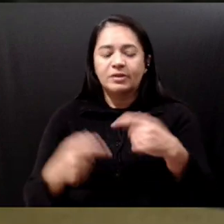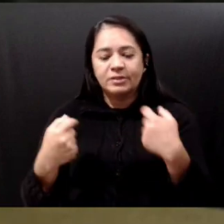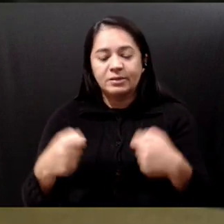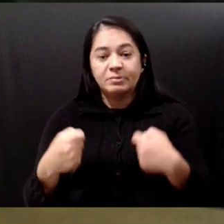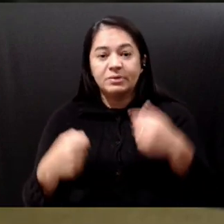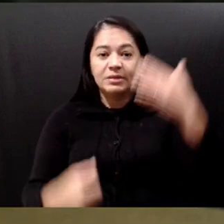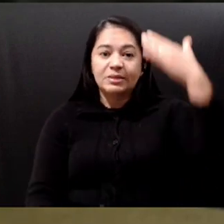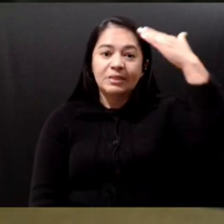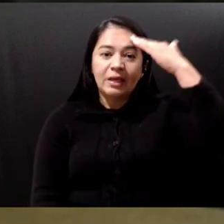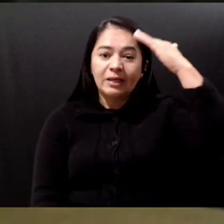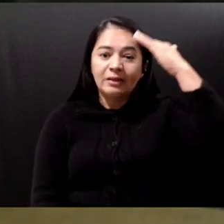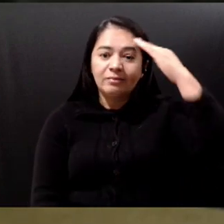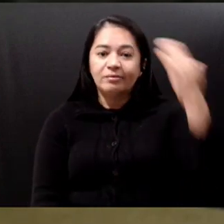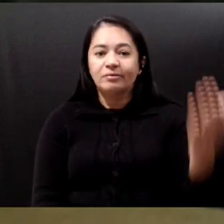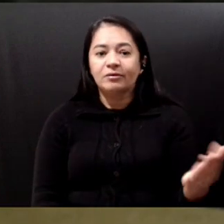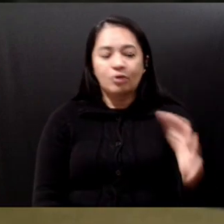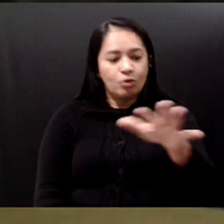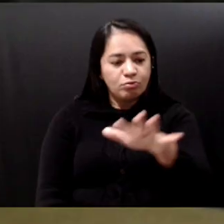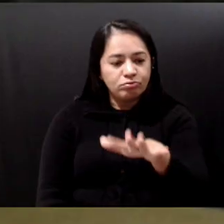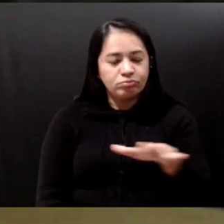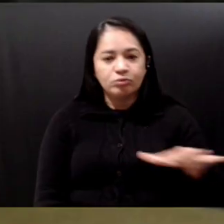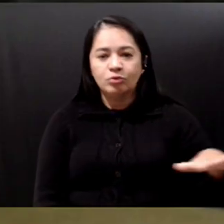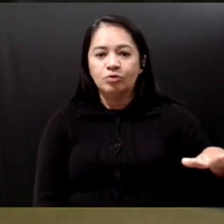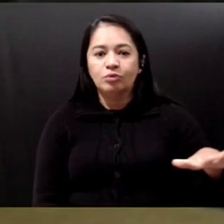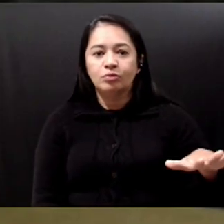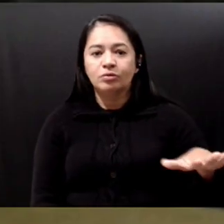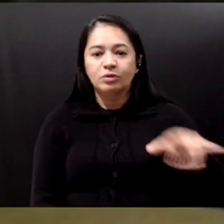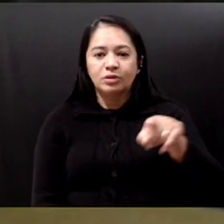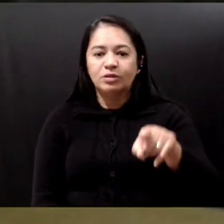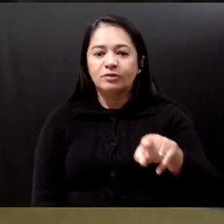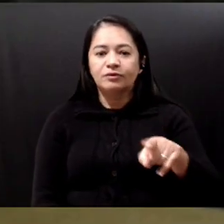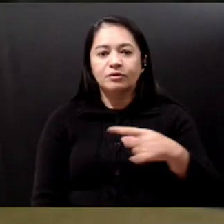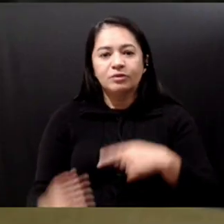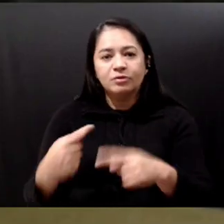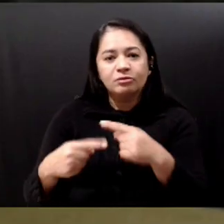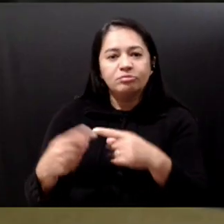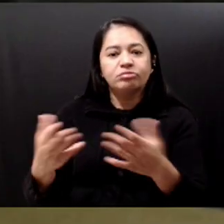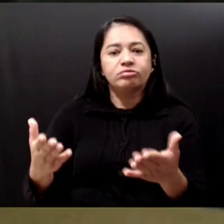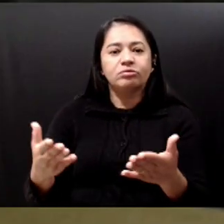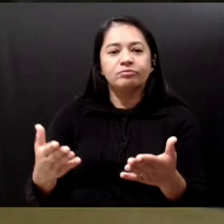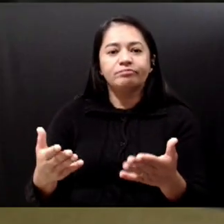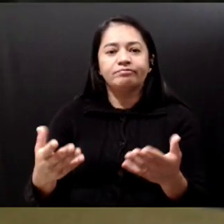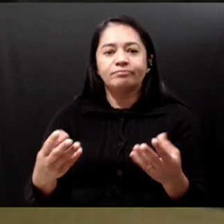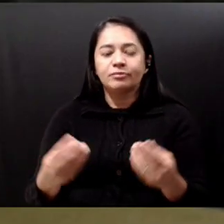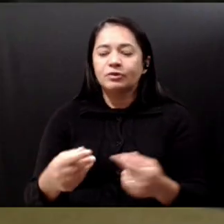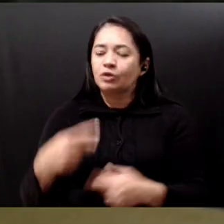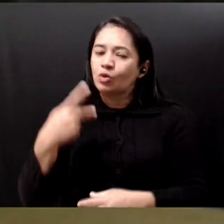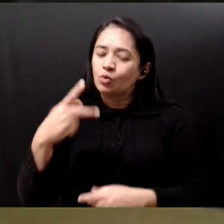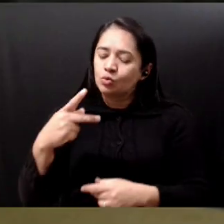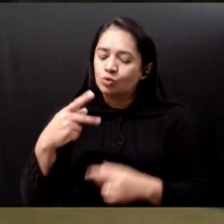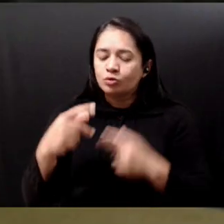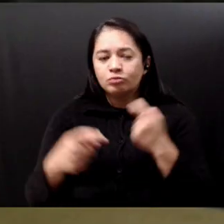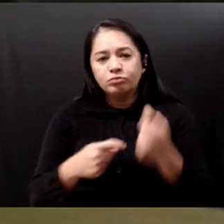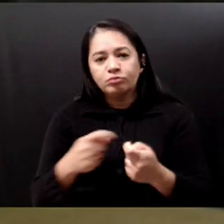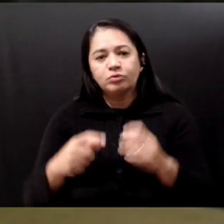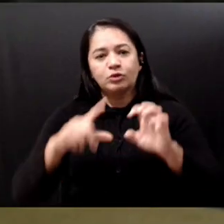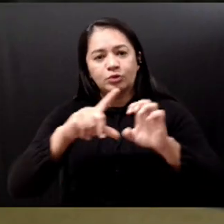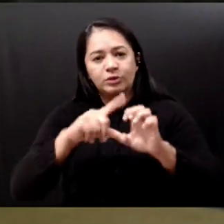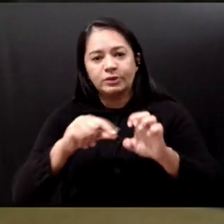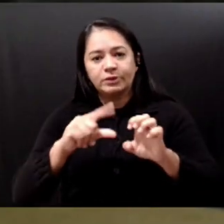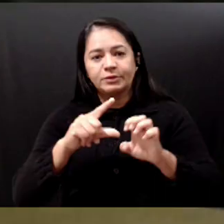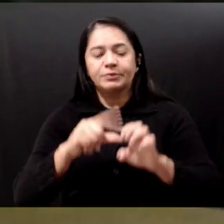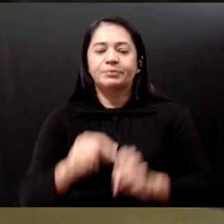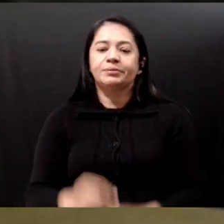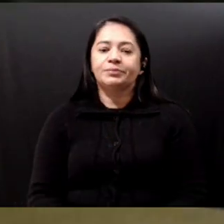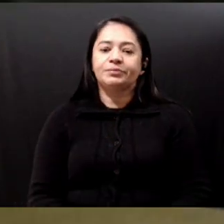o ambiente em que você está prospectando aí o seu negócio, o seu empreendedorismo. A gente está falando de empreender